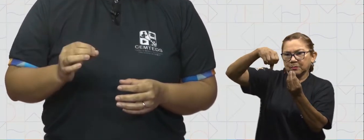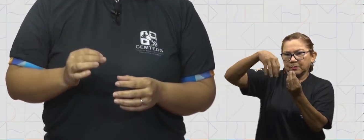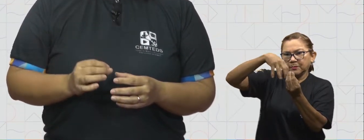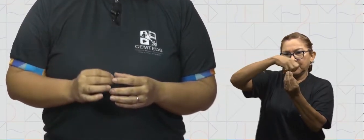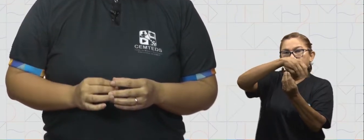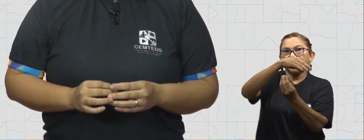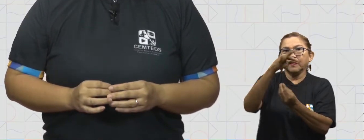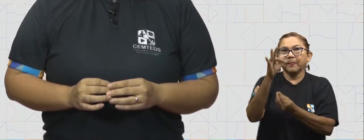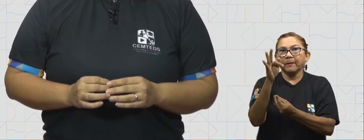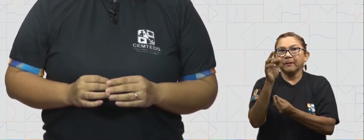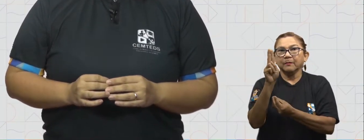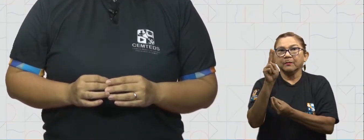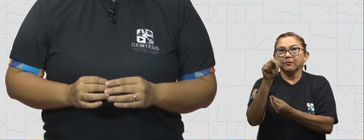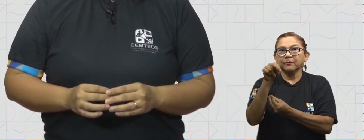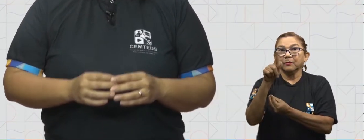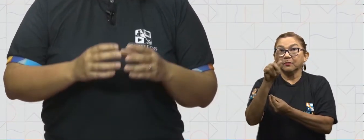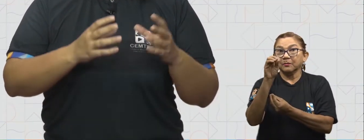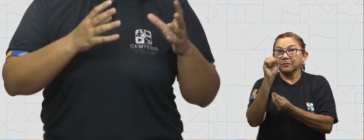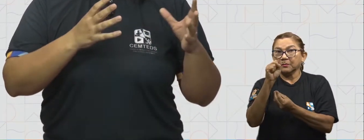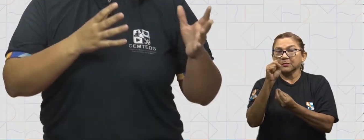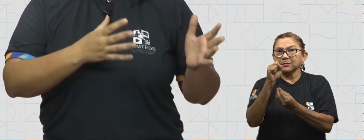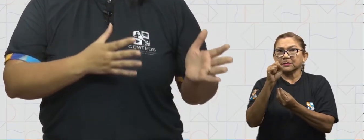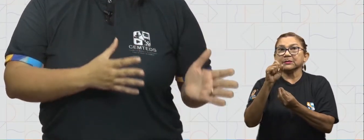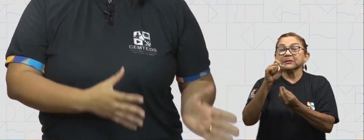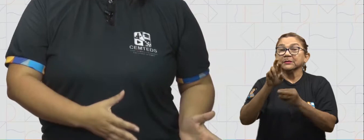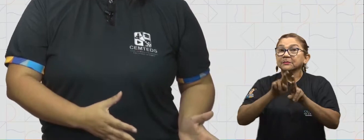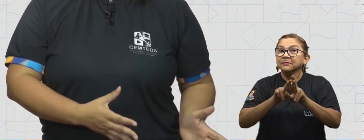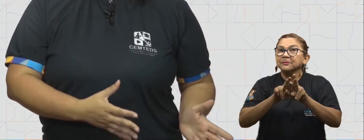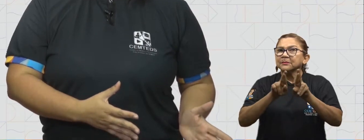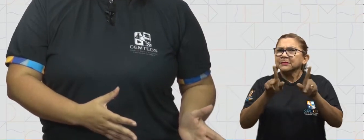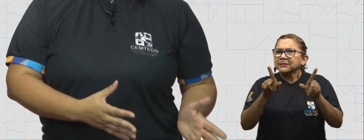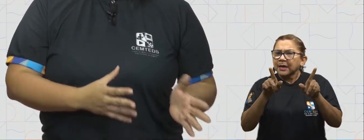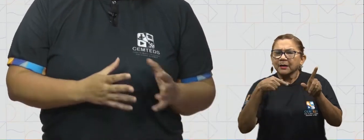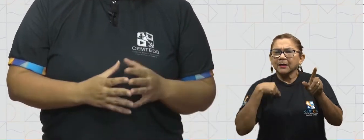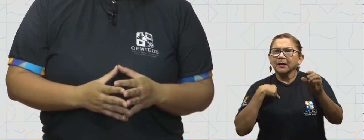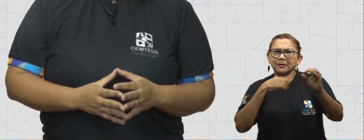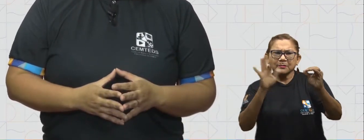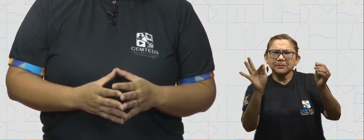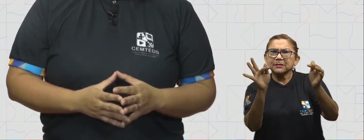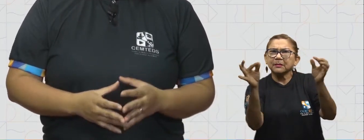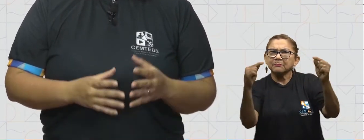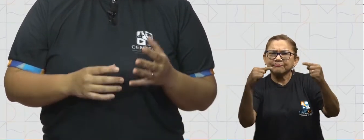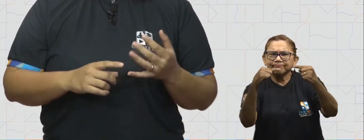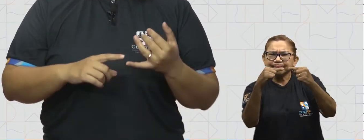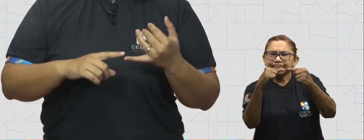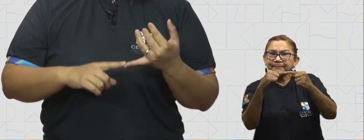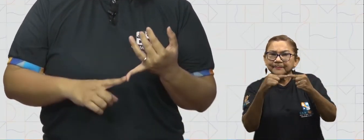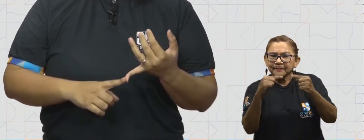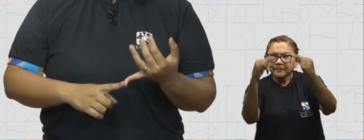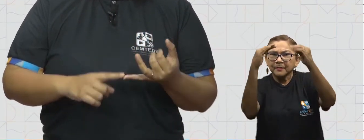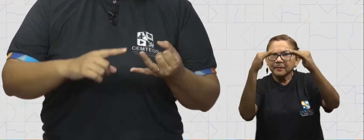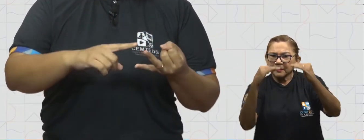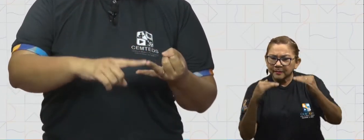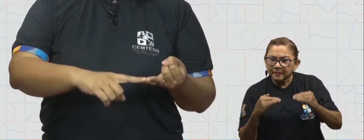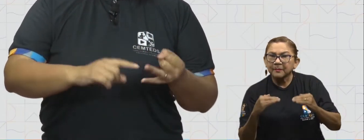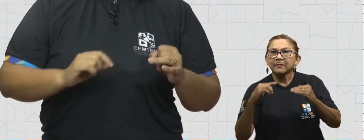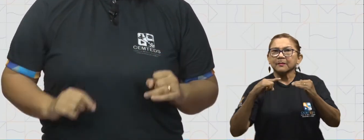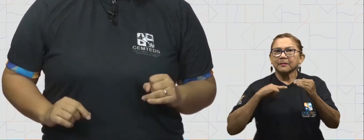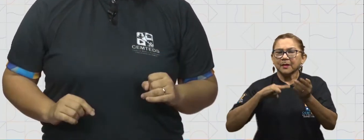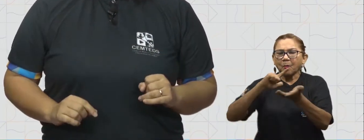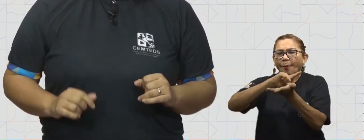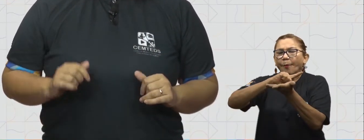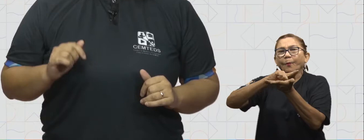possuem células similares às plantas. Além das características básicas de células animais, possuem vacúolo e